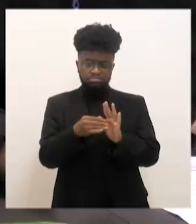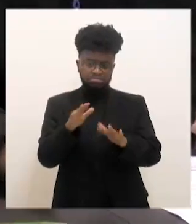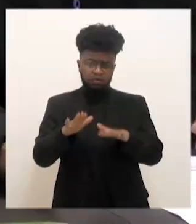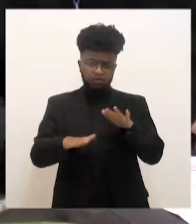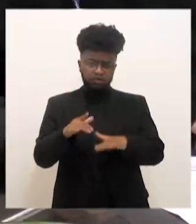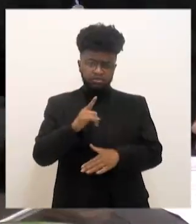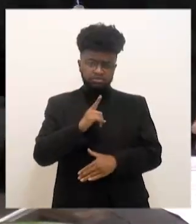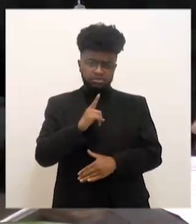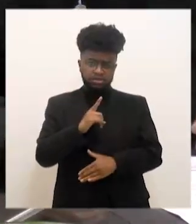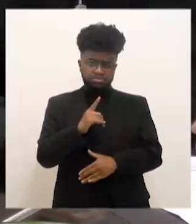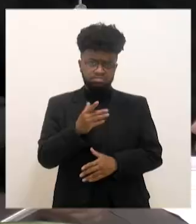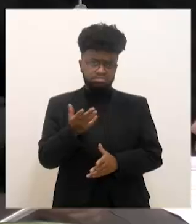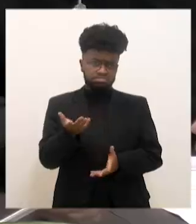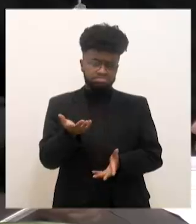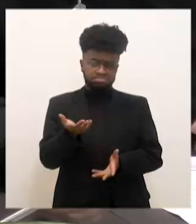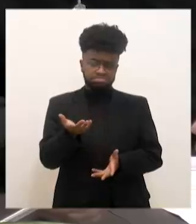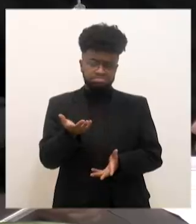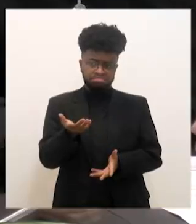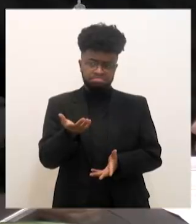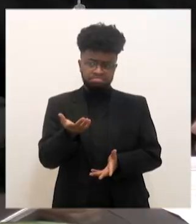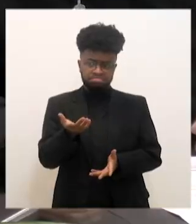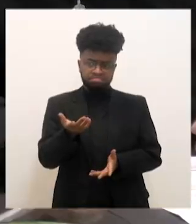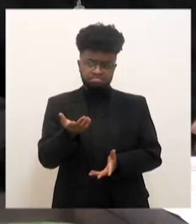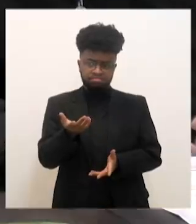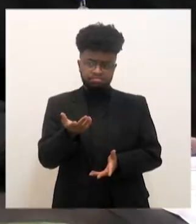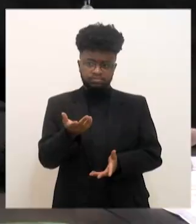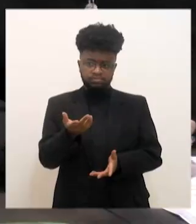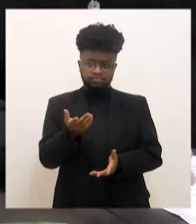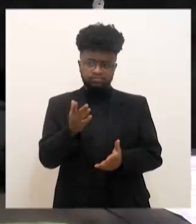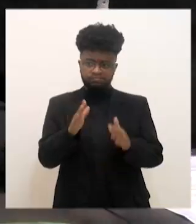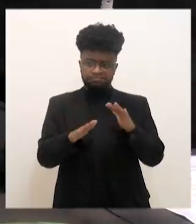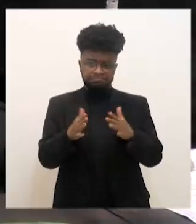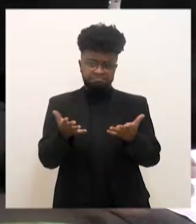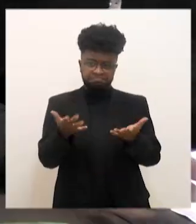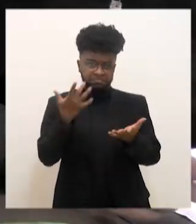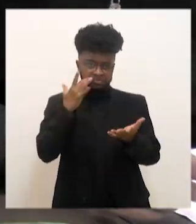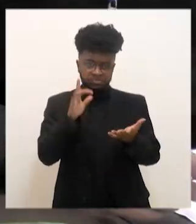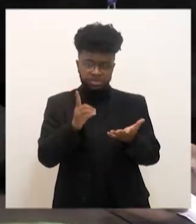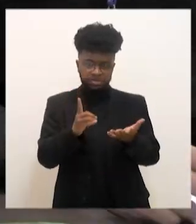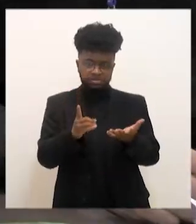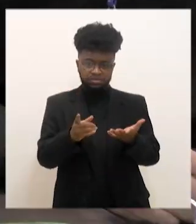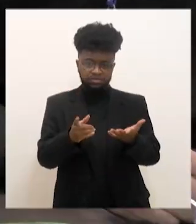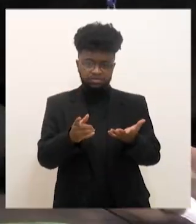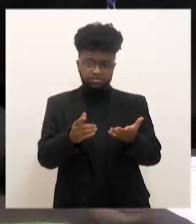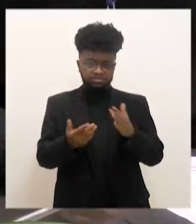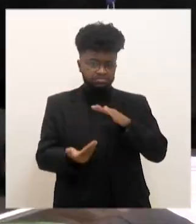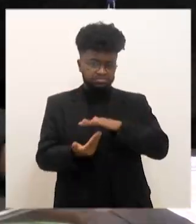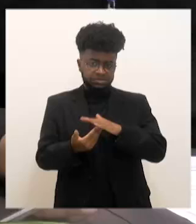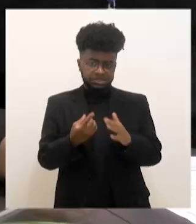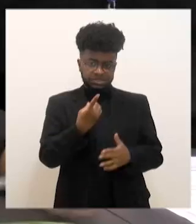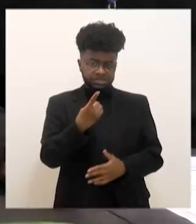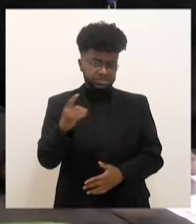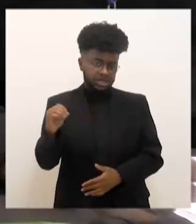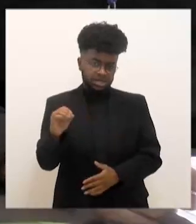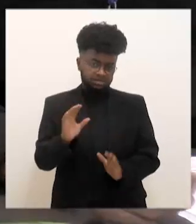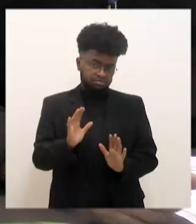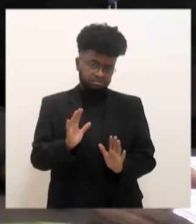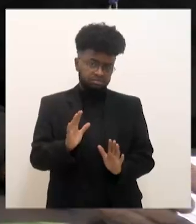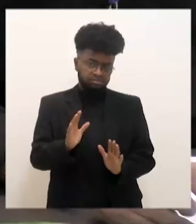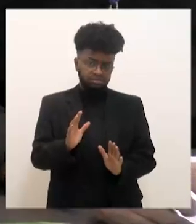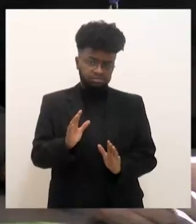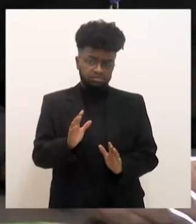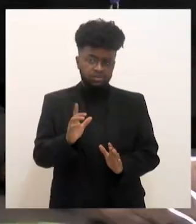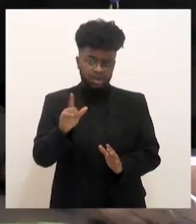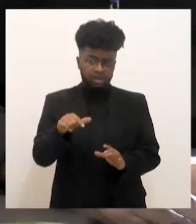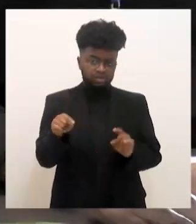deve ter, sei lá, no máximo 100 hectares. A dimensão